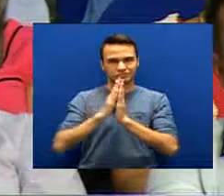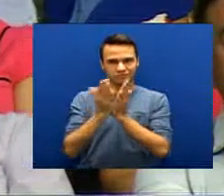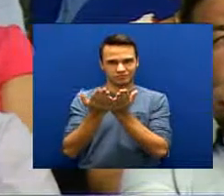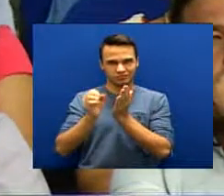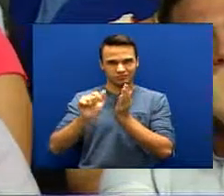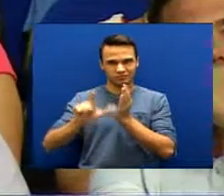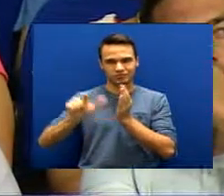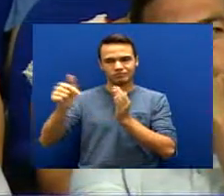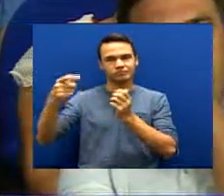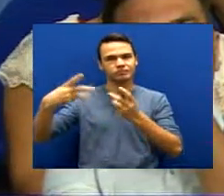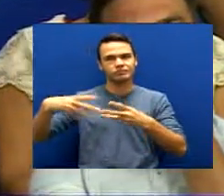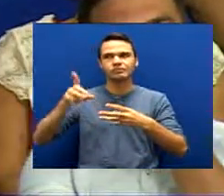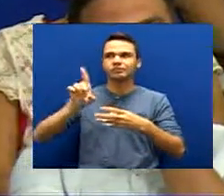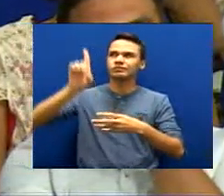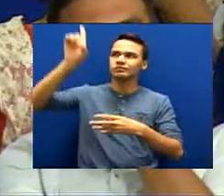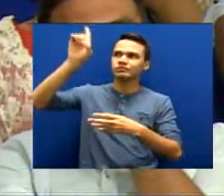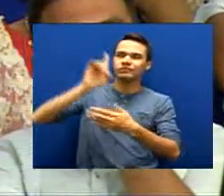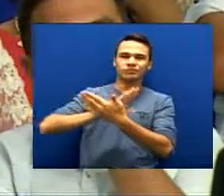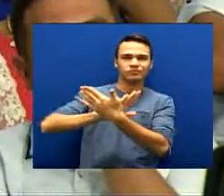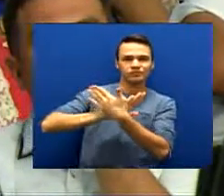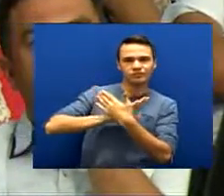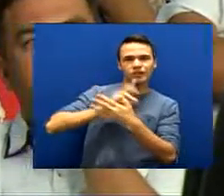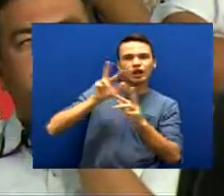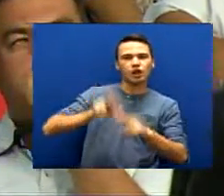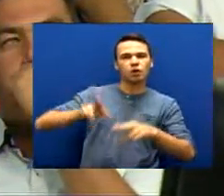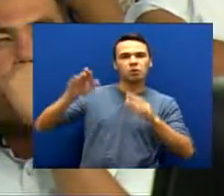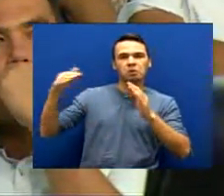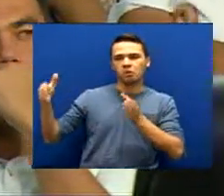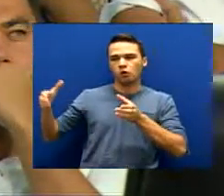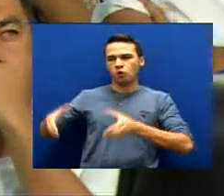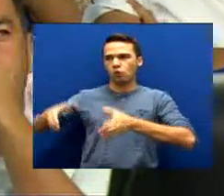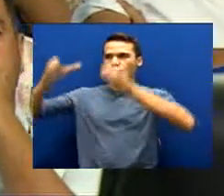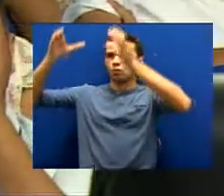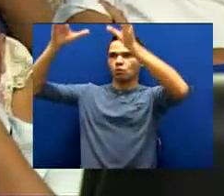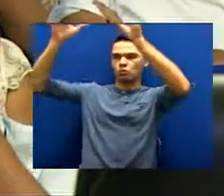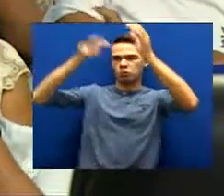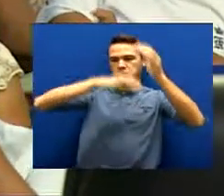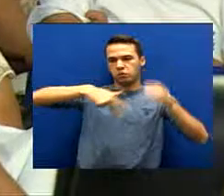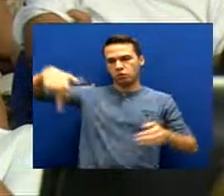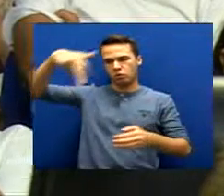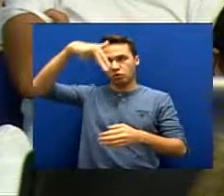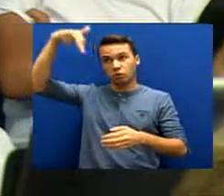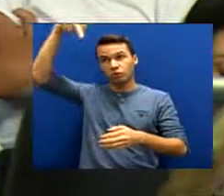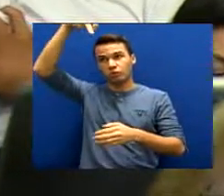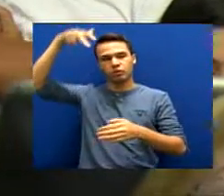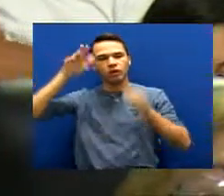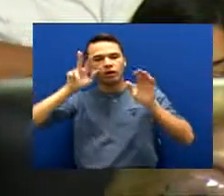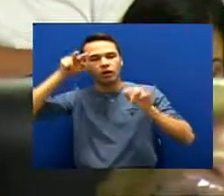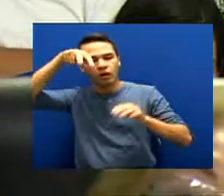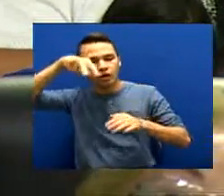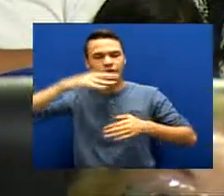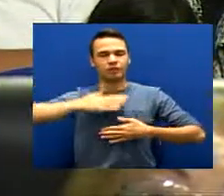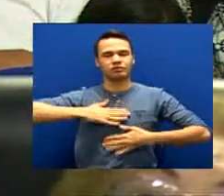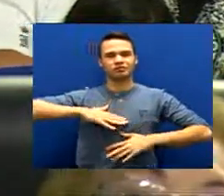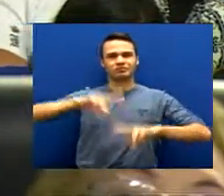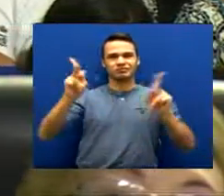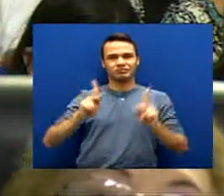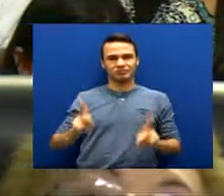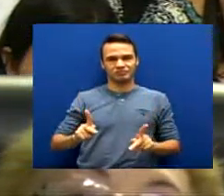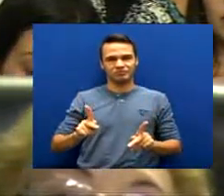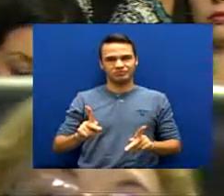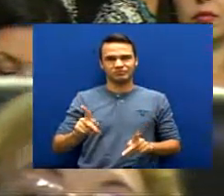caluniadores, incapazes de se controlarem, violentos, inimigos do bem. Serão traidores, atrevidos, cheios de